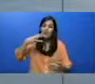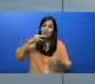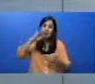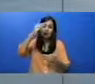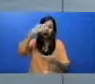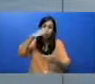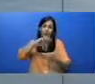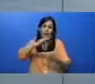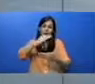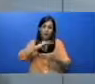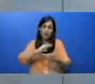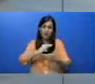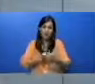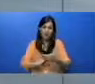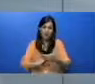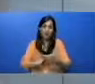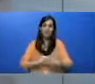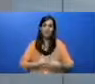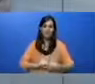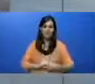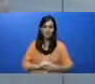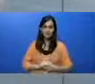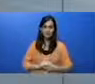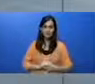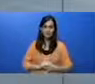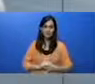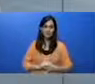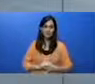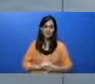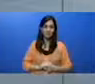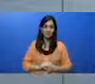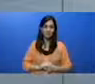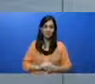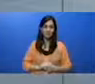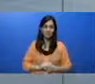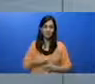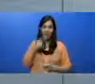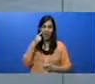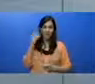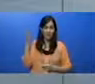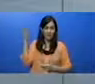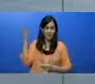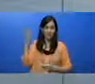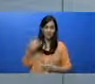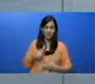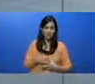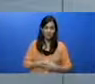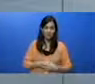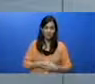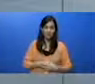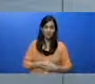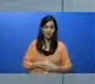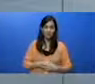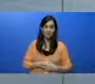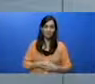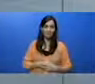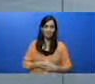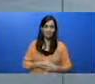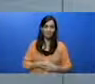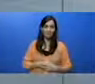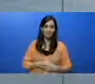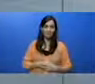Ó, a última parte, a segunda parte